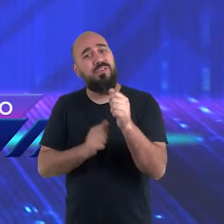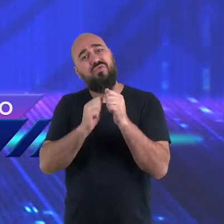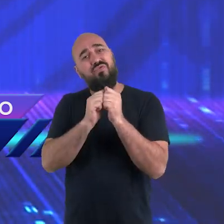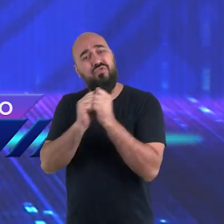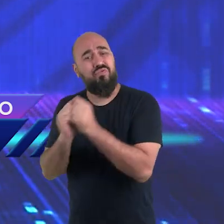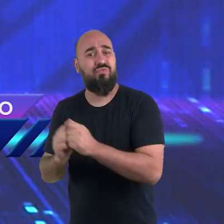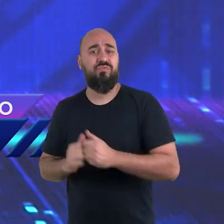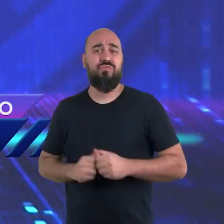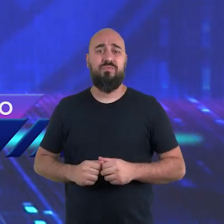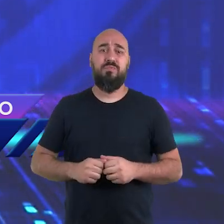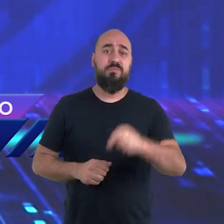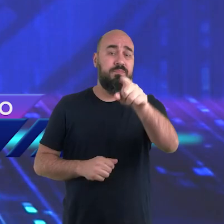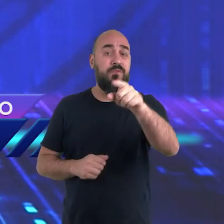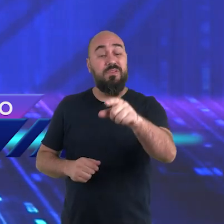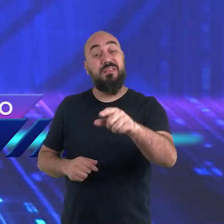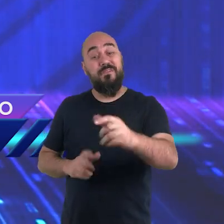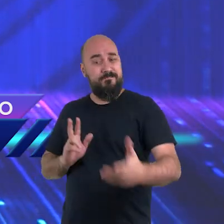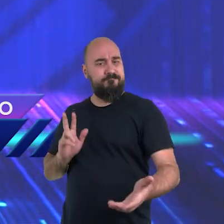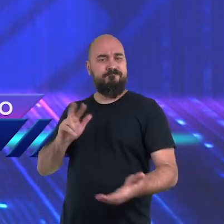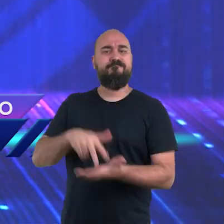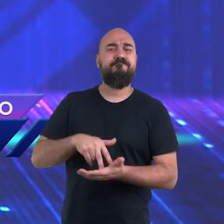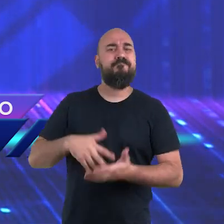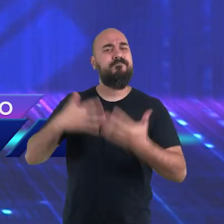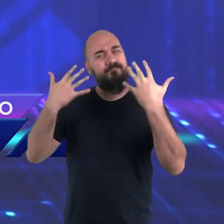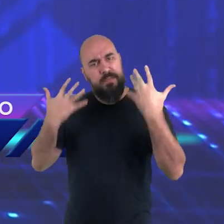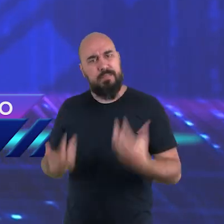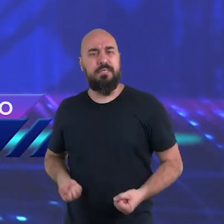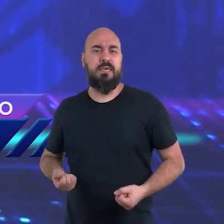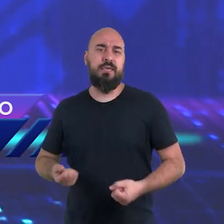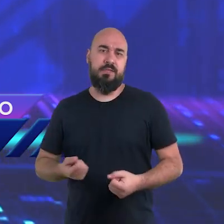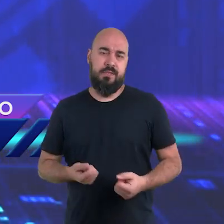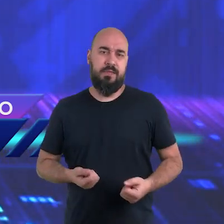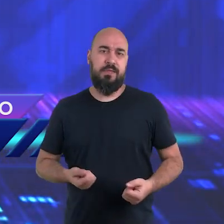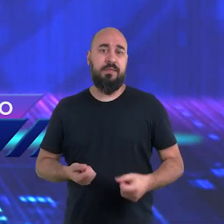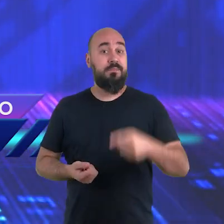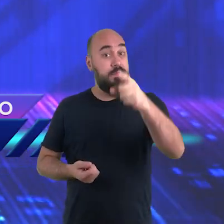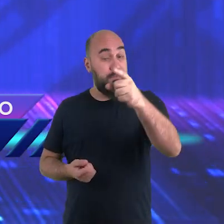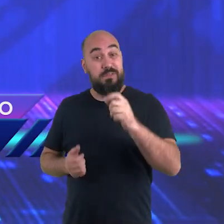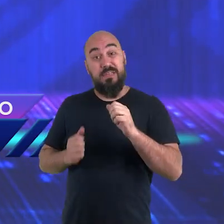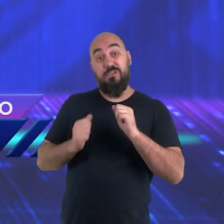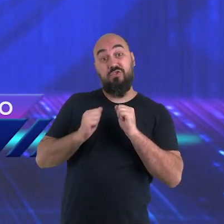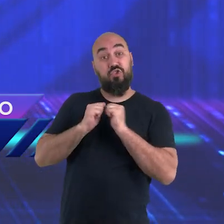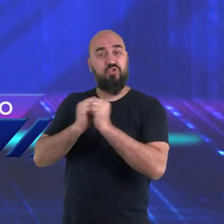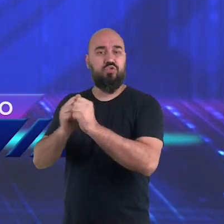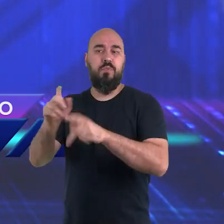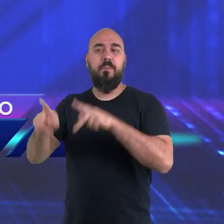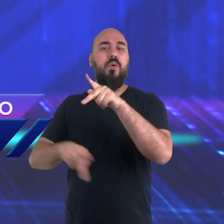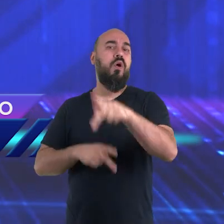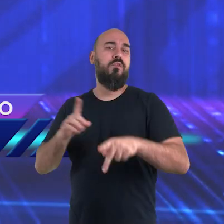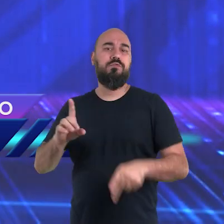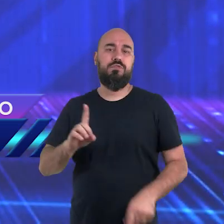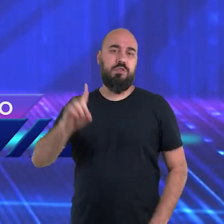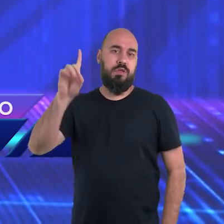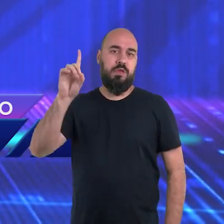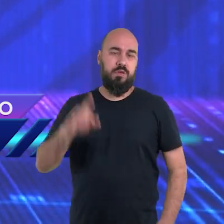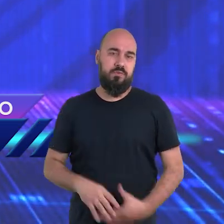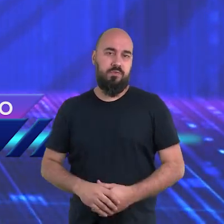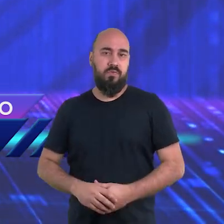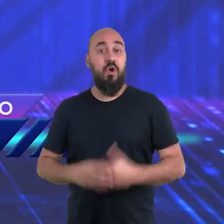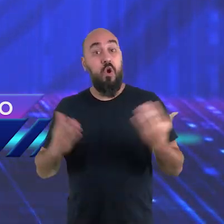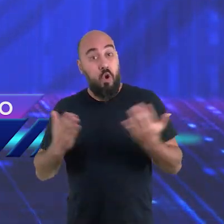chamado para que você dê um passo de fé. É um chamado para que você se una ao povo de Deus, que hoje é